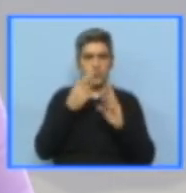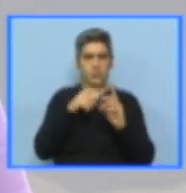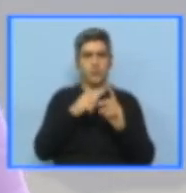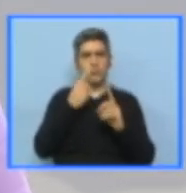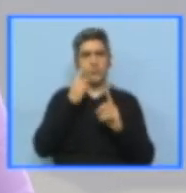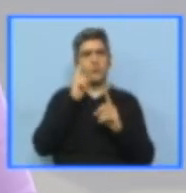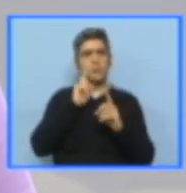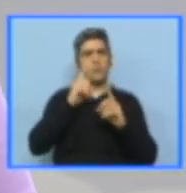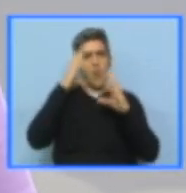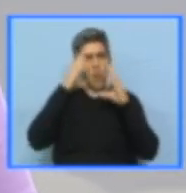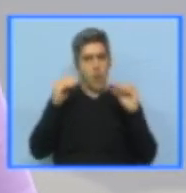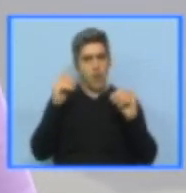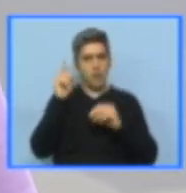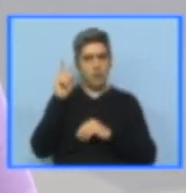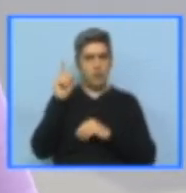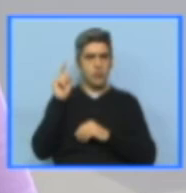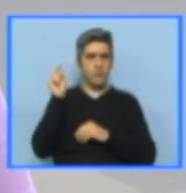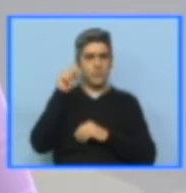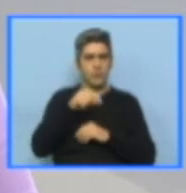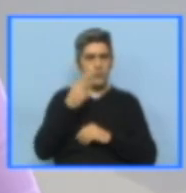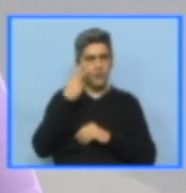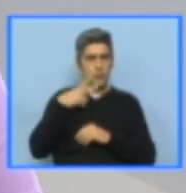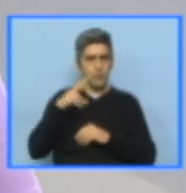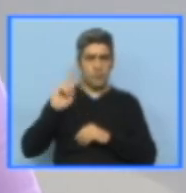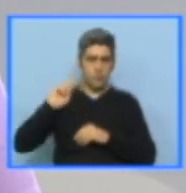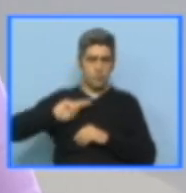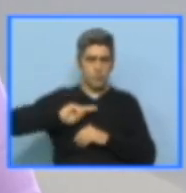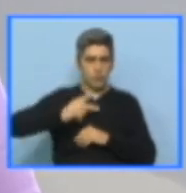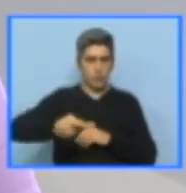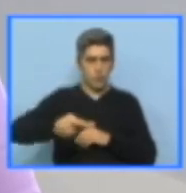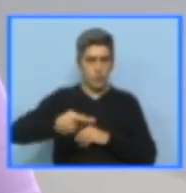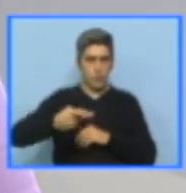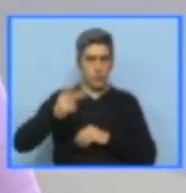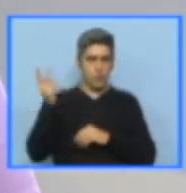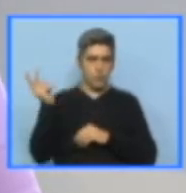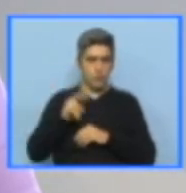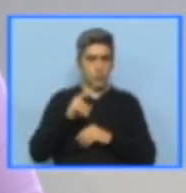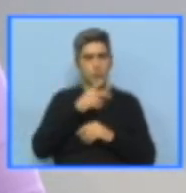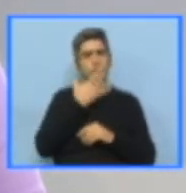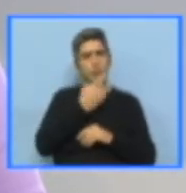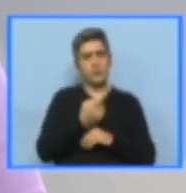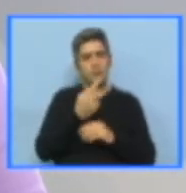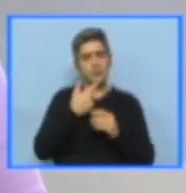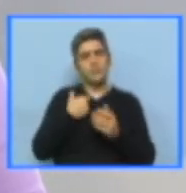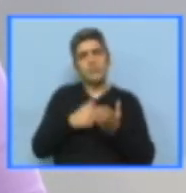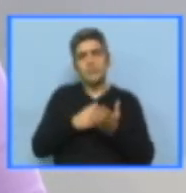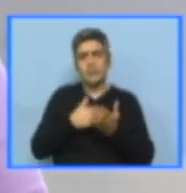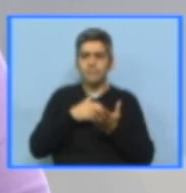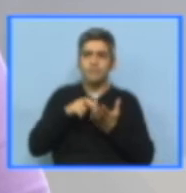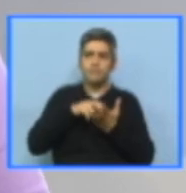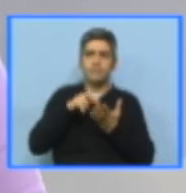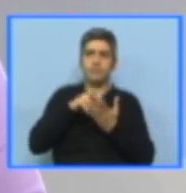uma holandesa que veio viver para Portugal e sentiu a necessidade de ir a pé a Fátima sozinha para